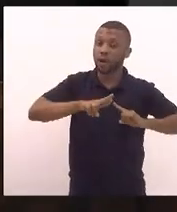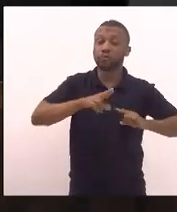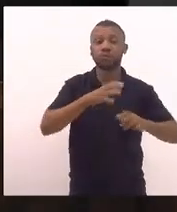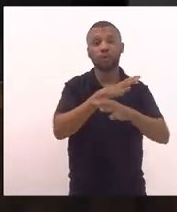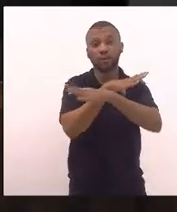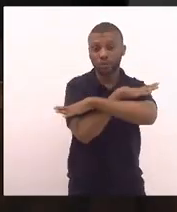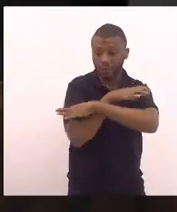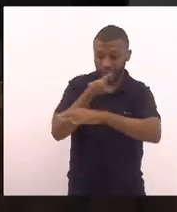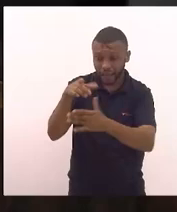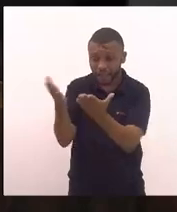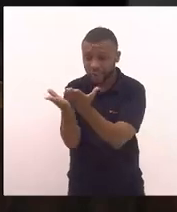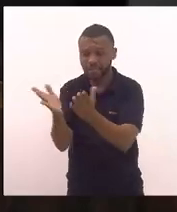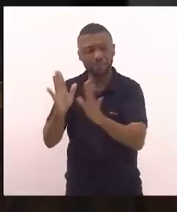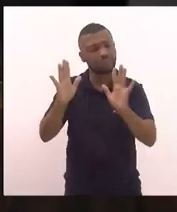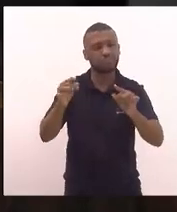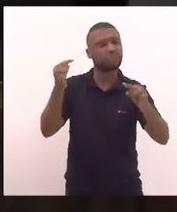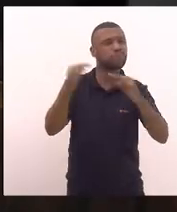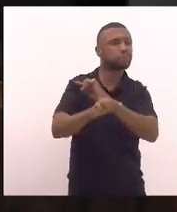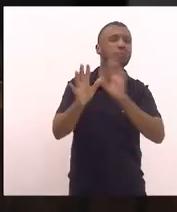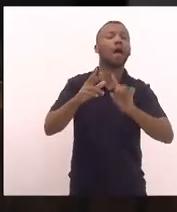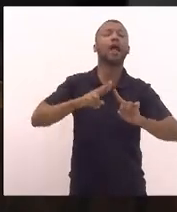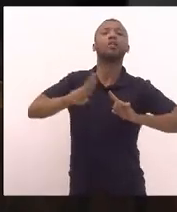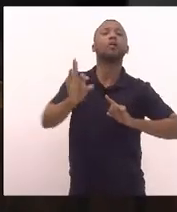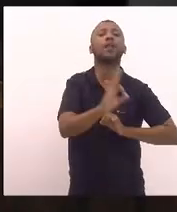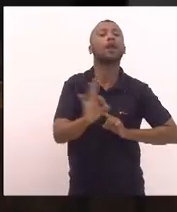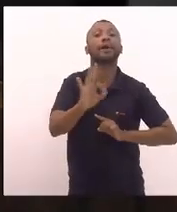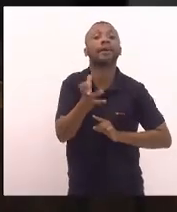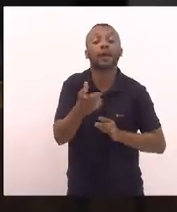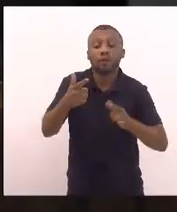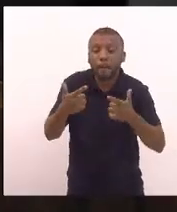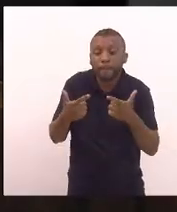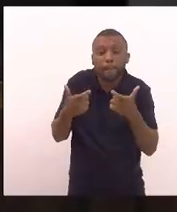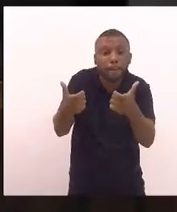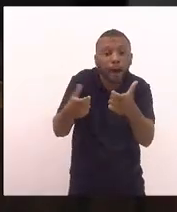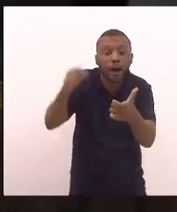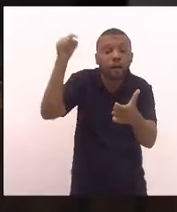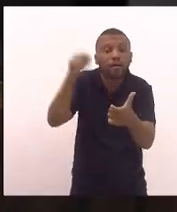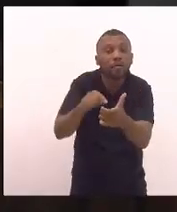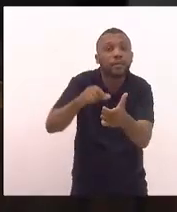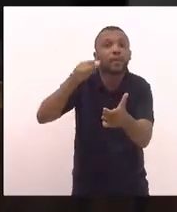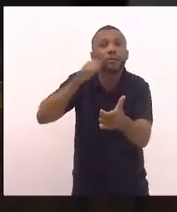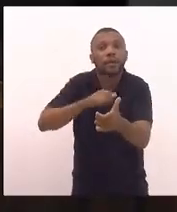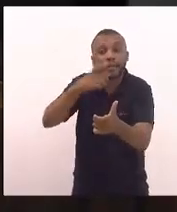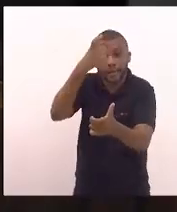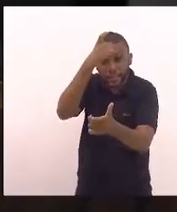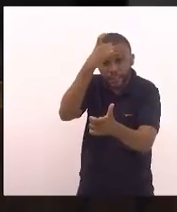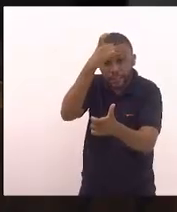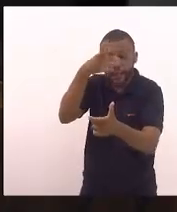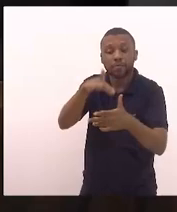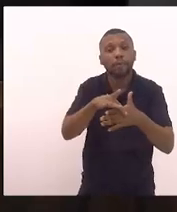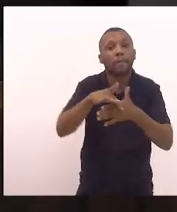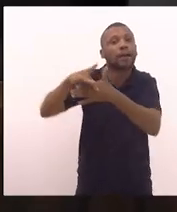falei, eu quero saber de nada, eu quero de religião, eu quero saber da guerreira Dandara, que foi uma líder